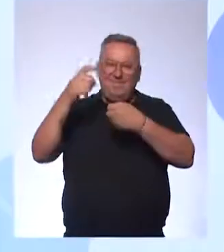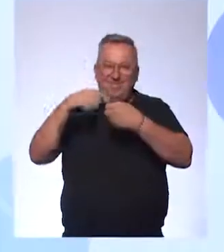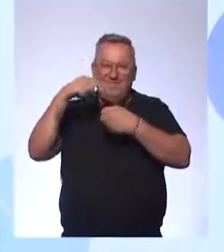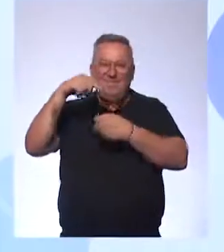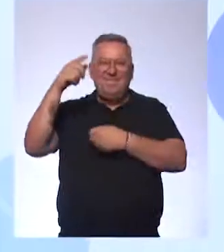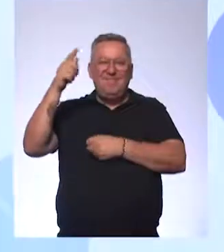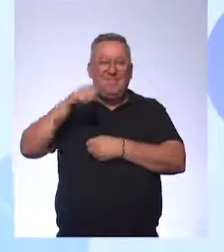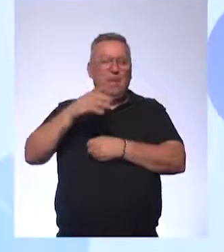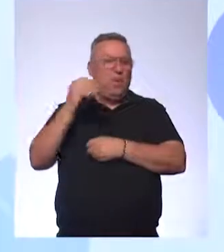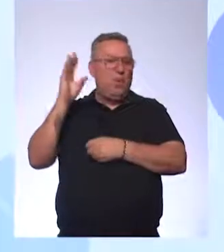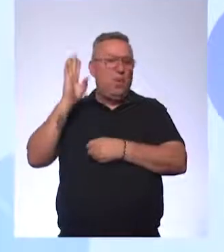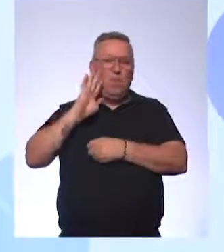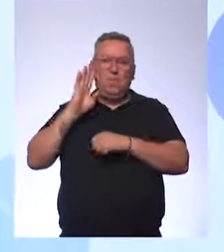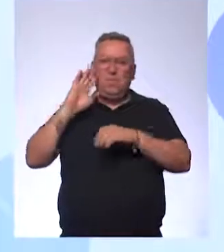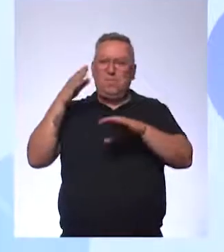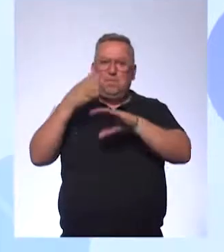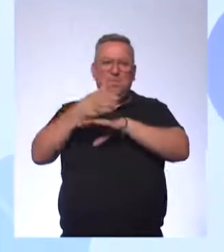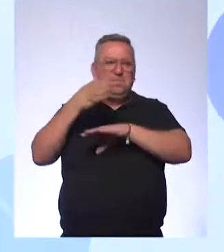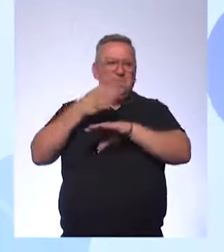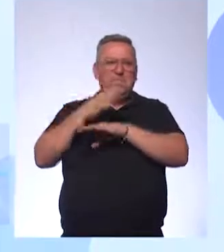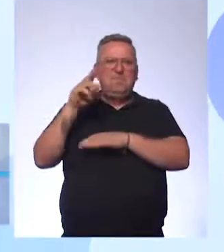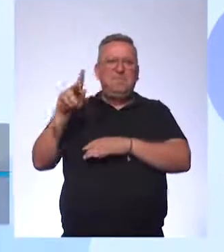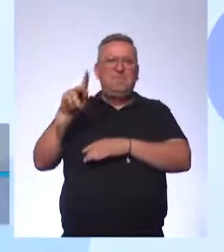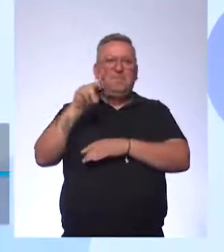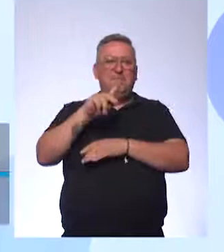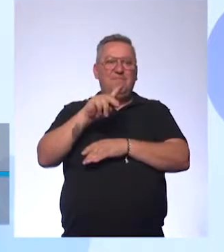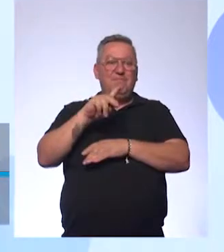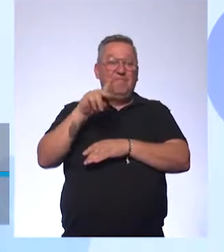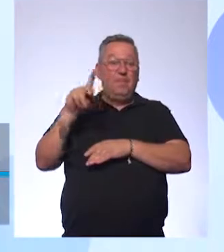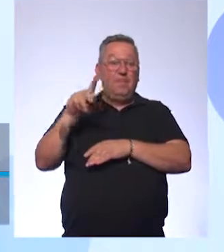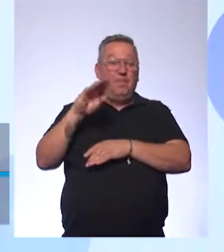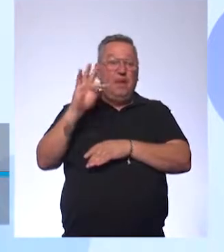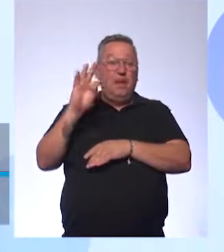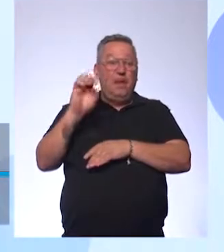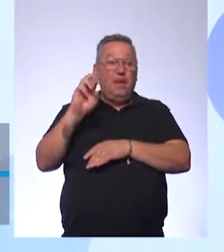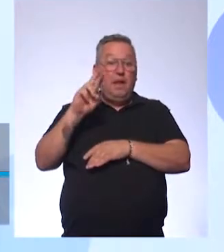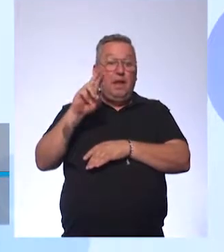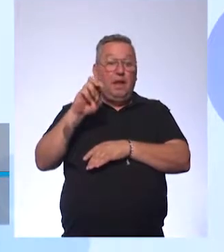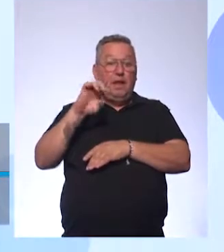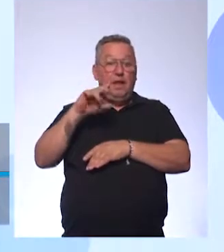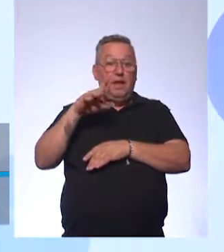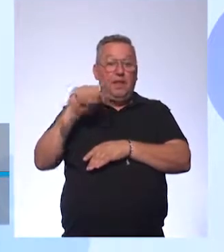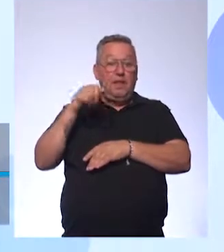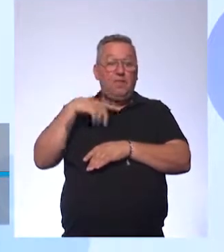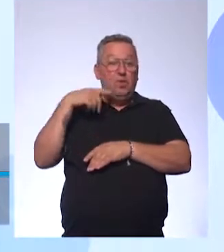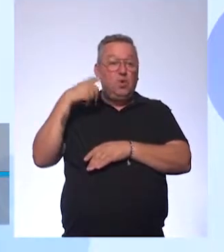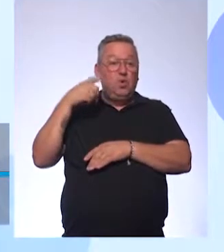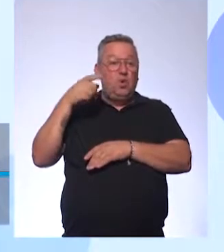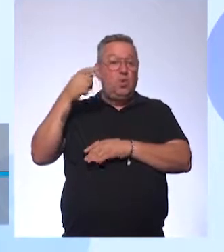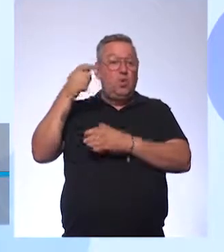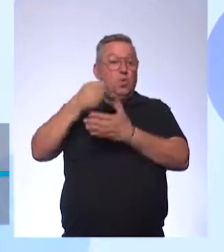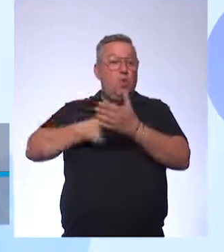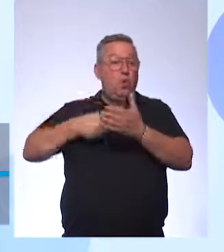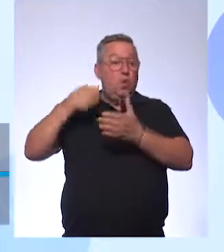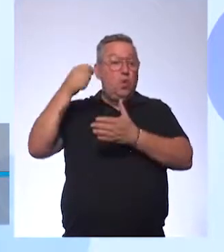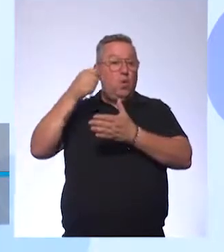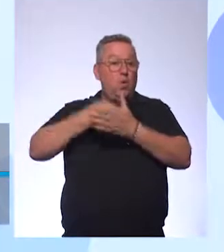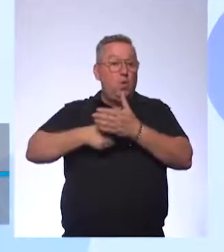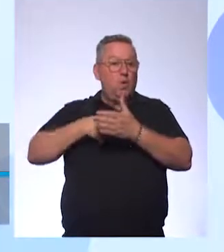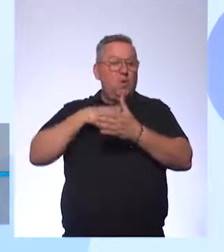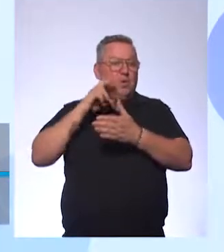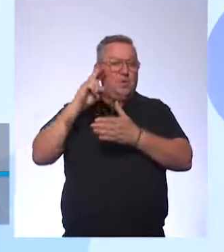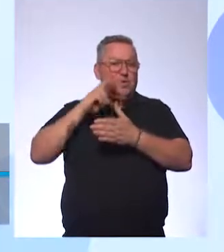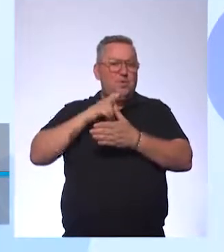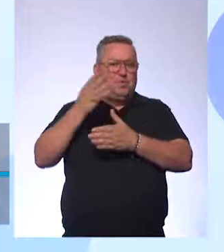Voltamos. Tá muito legal aqui a participação dos professores. A Pro Tereza, ela respondeu os castigos dos escravos, cena